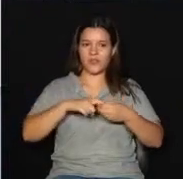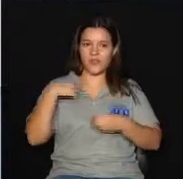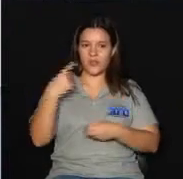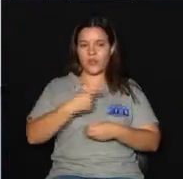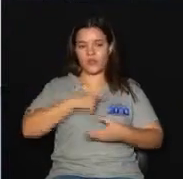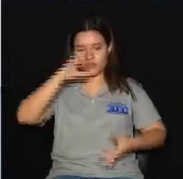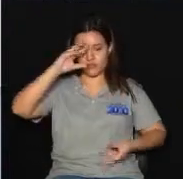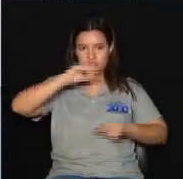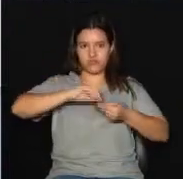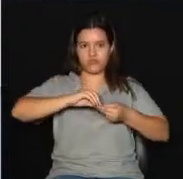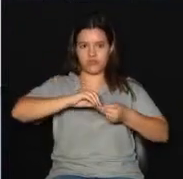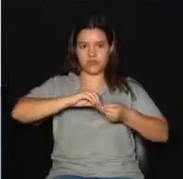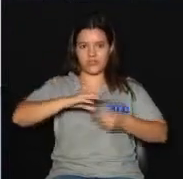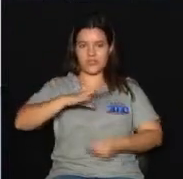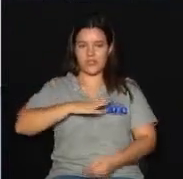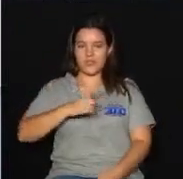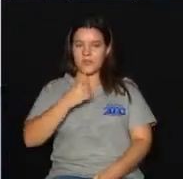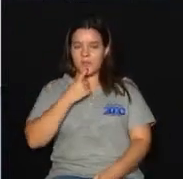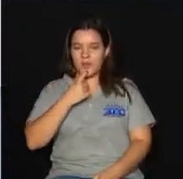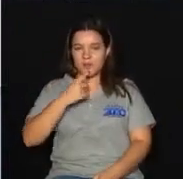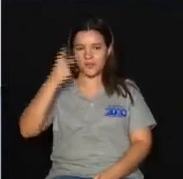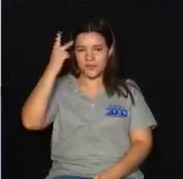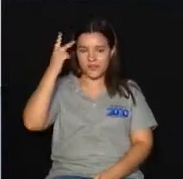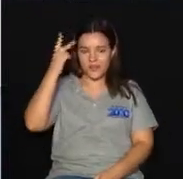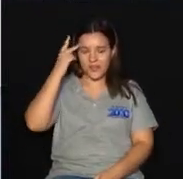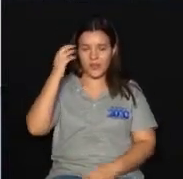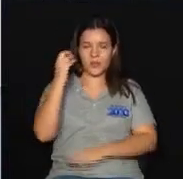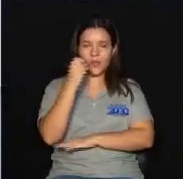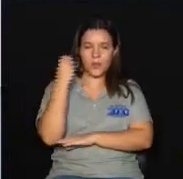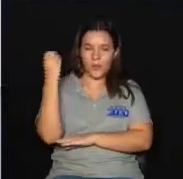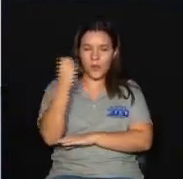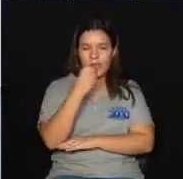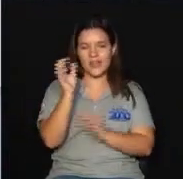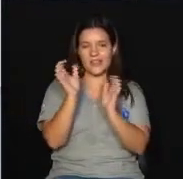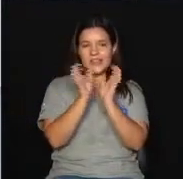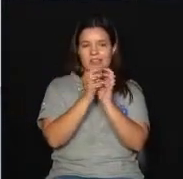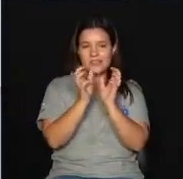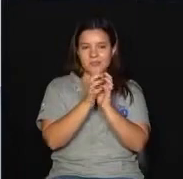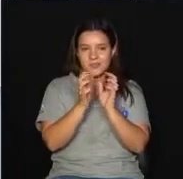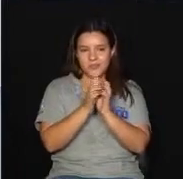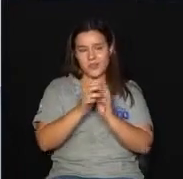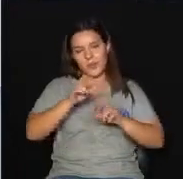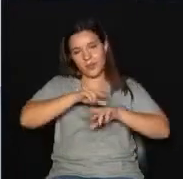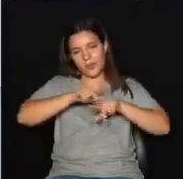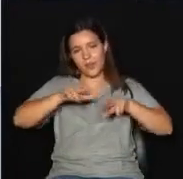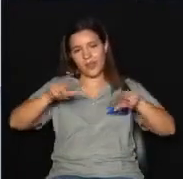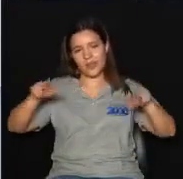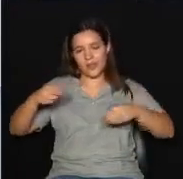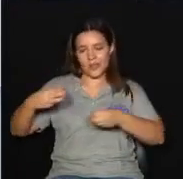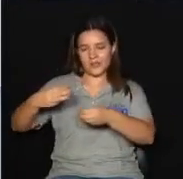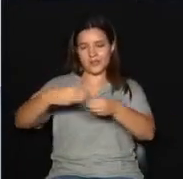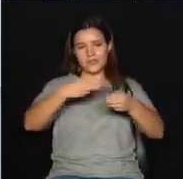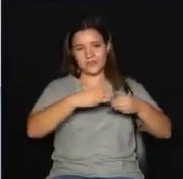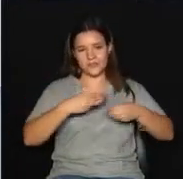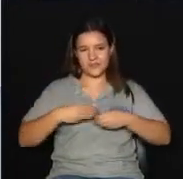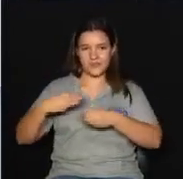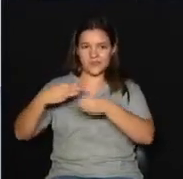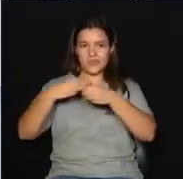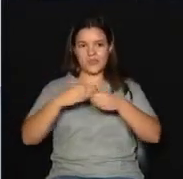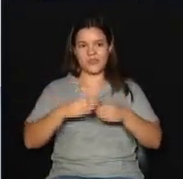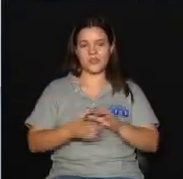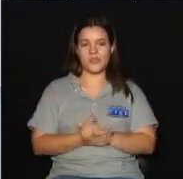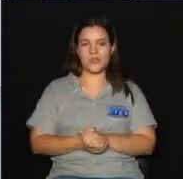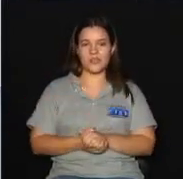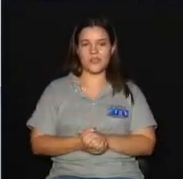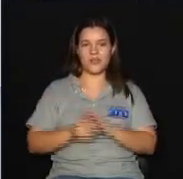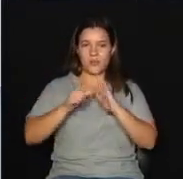um fechamento. Cidade de Campinas, de São Paulo, Porto Alegre, Recife, toda a região metropolitana aqui. E aí a gente